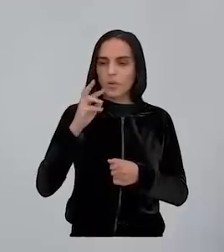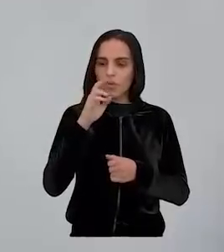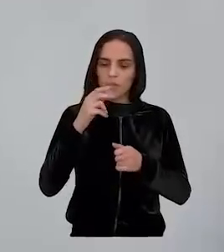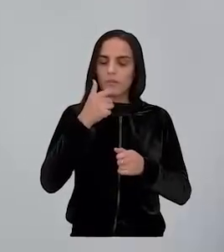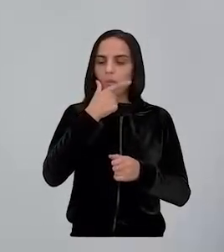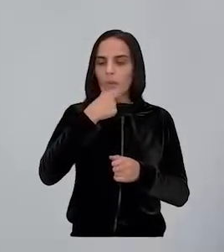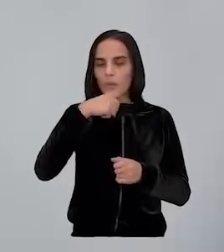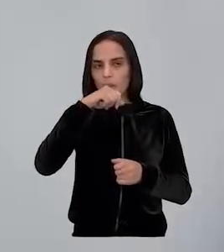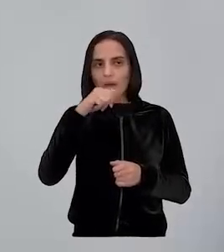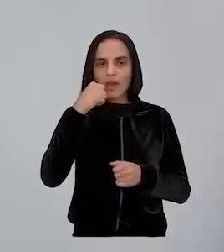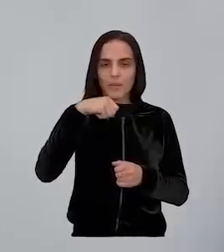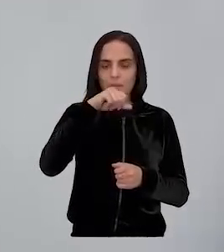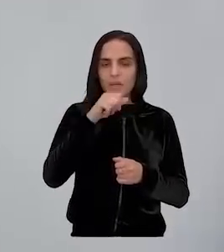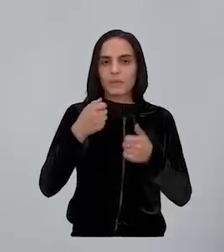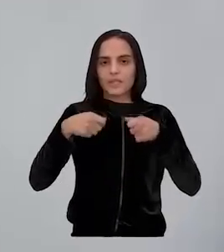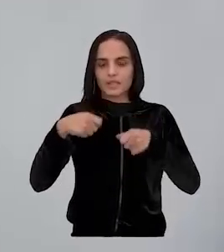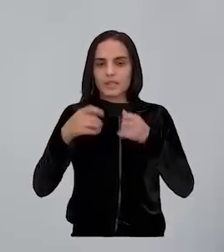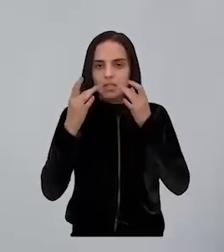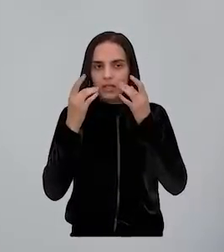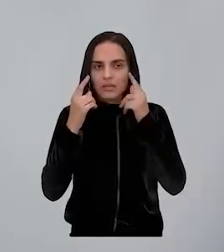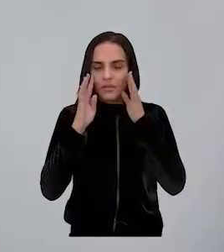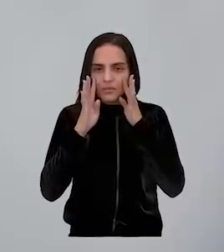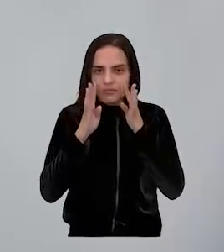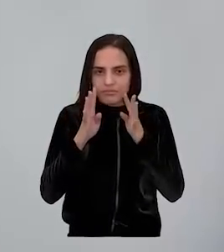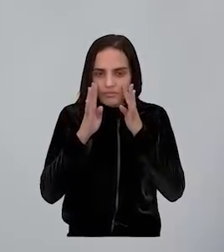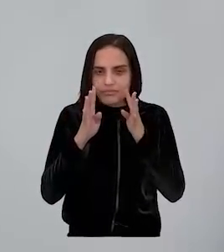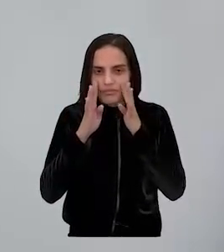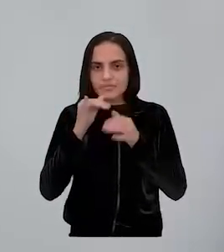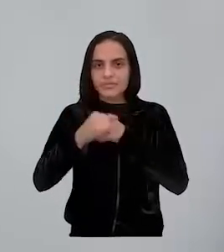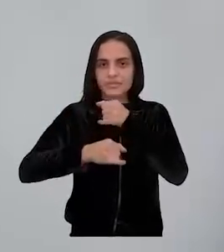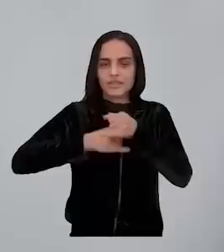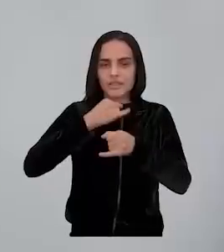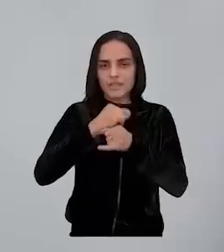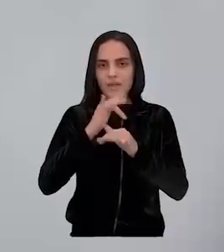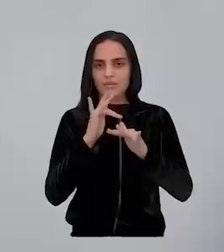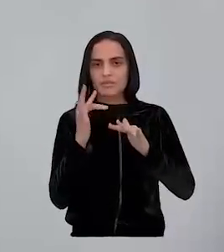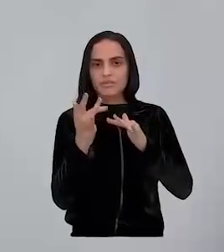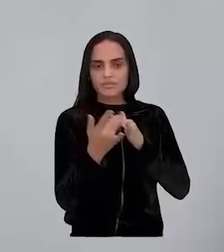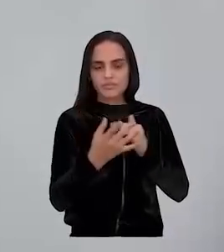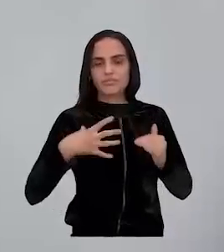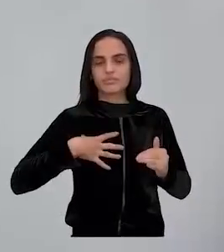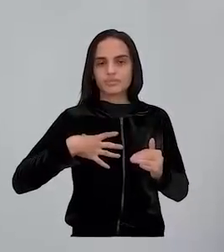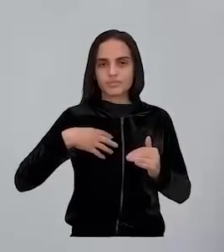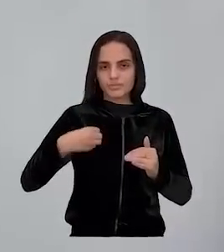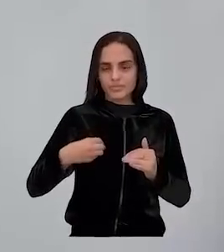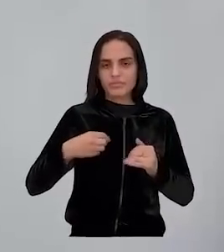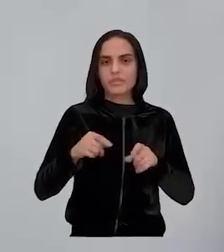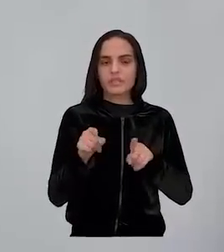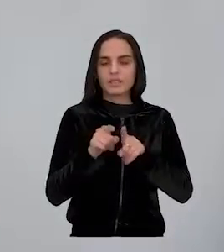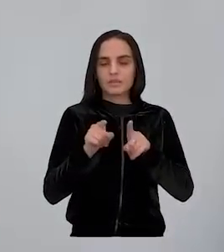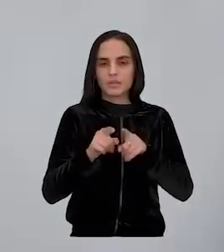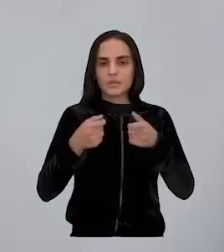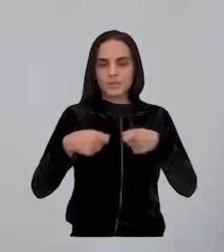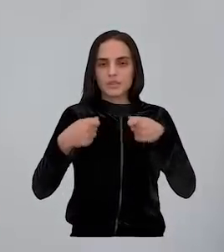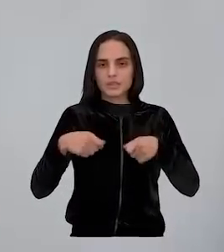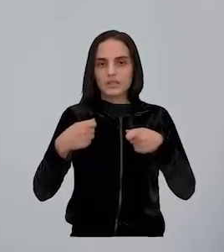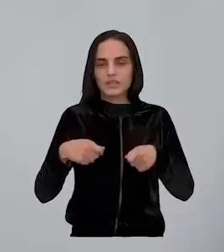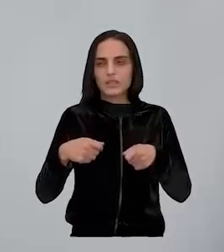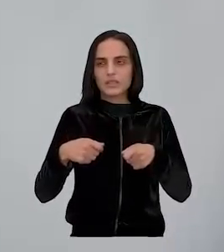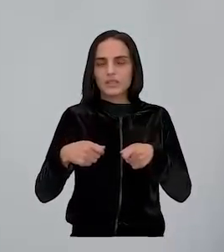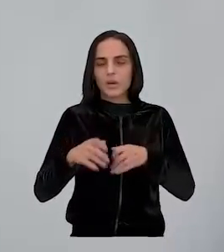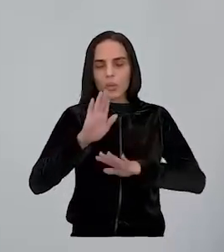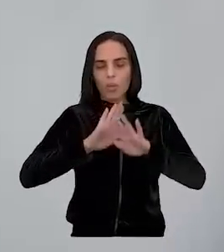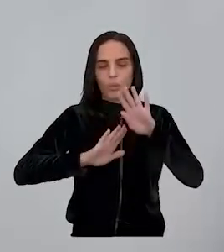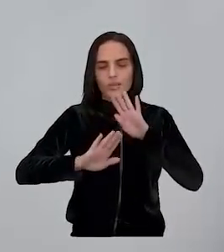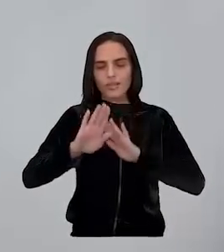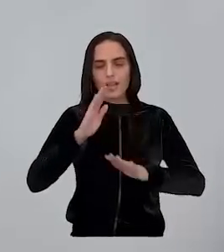olho na rede social do filho. E a Daisy, que eu não sei se é professora ou se ela não colocou, é necessário sempre estabelecer limites.